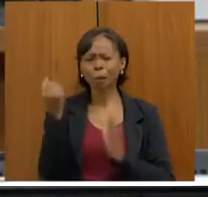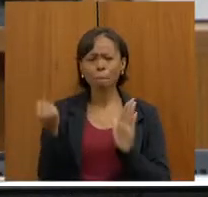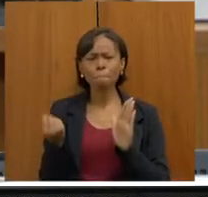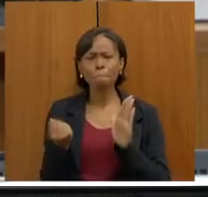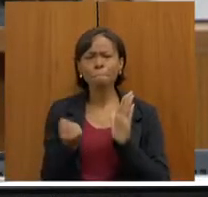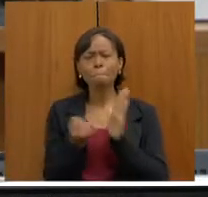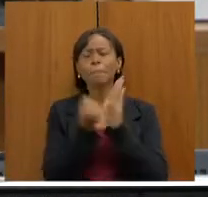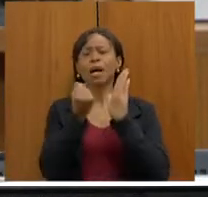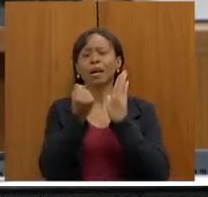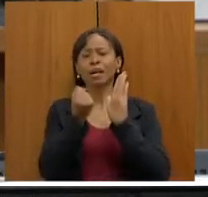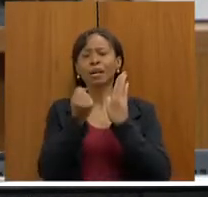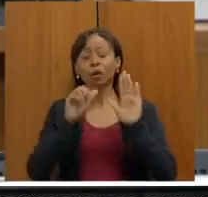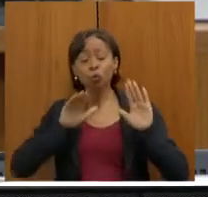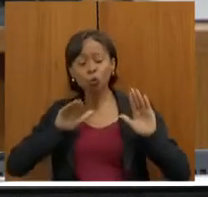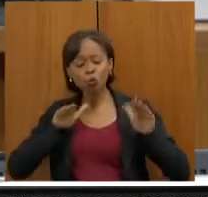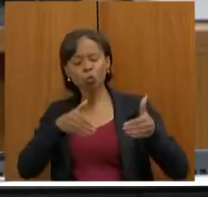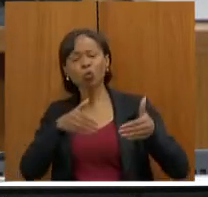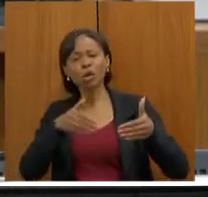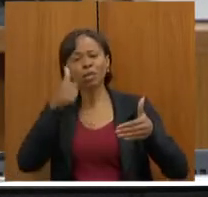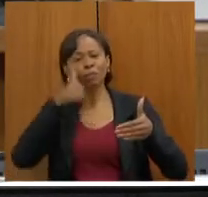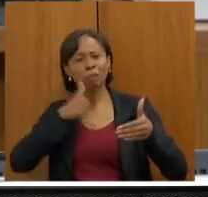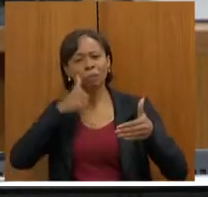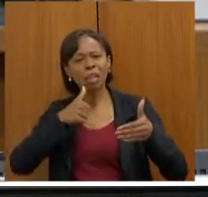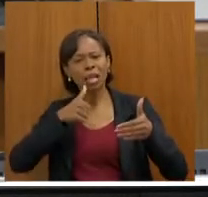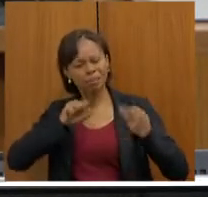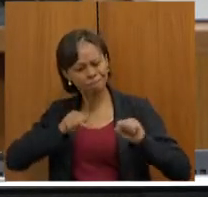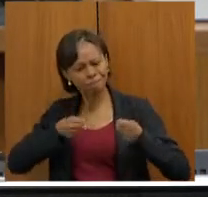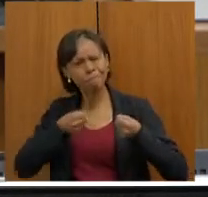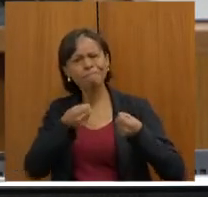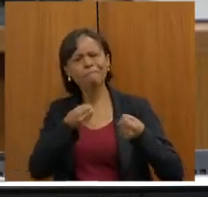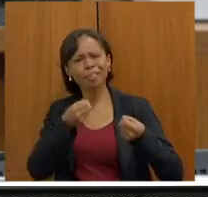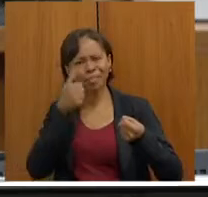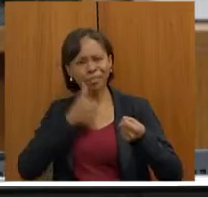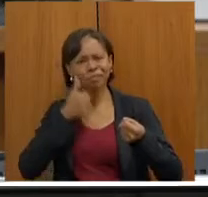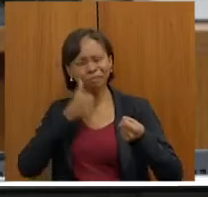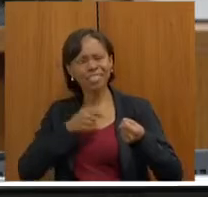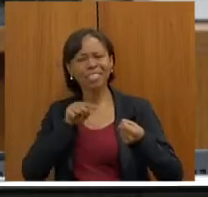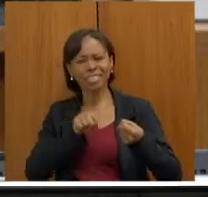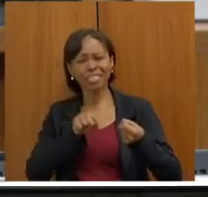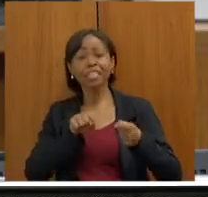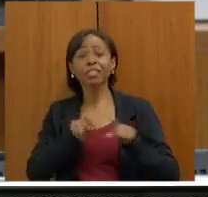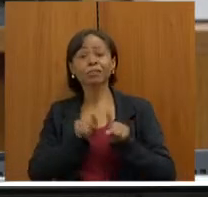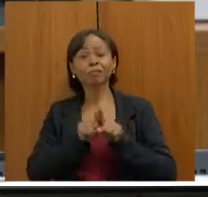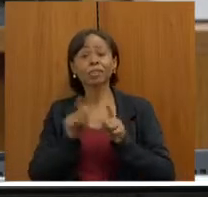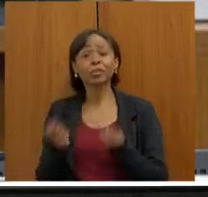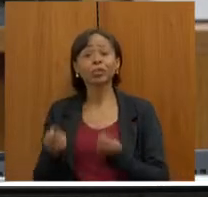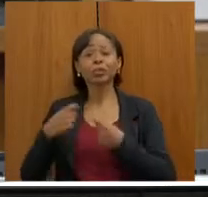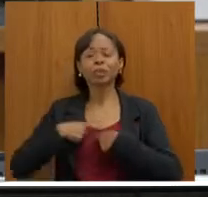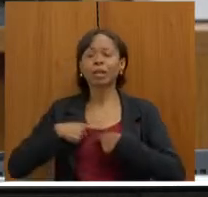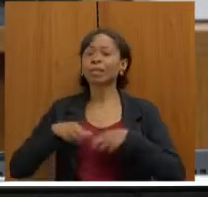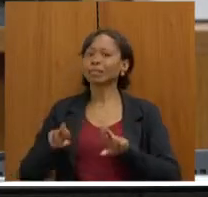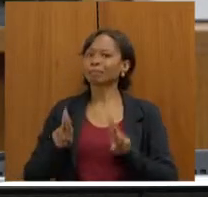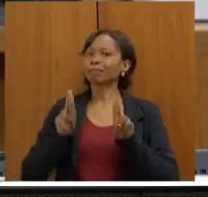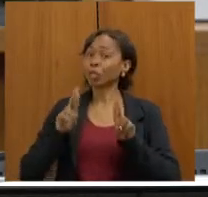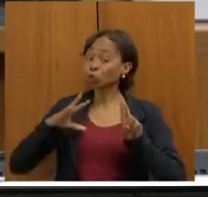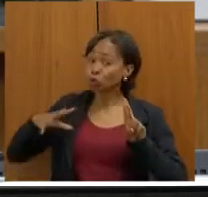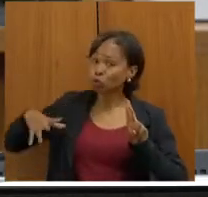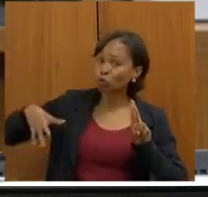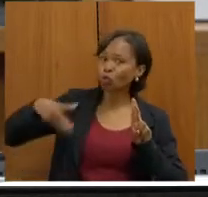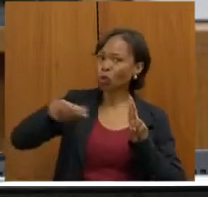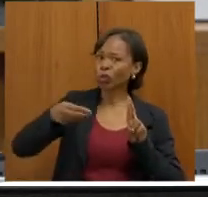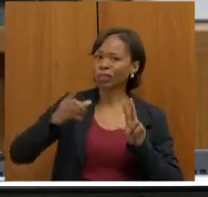a favor da mulher mas também traz para todos nós a responsabilidade de